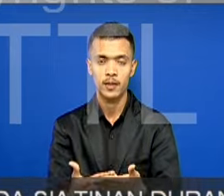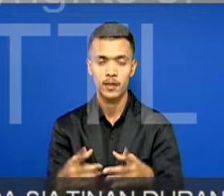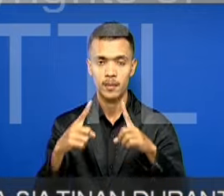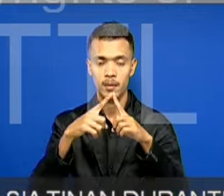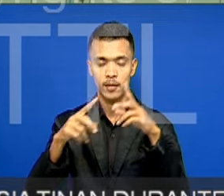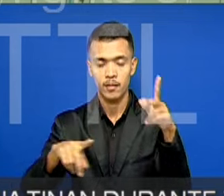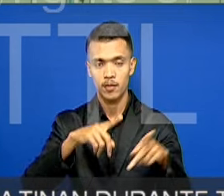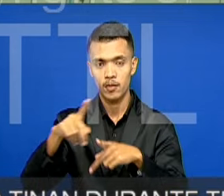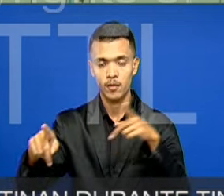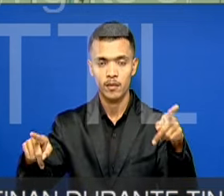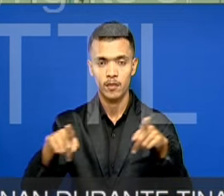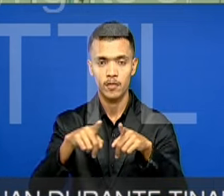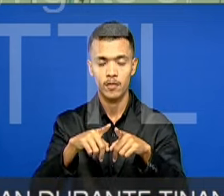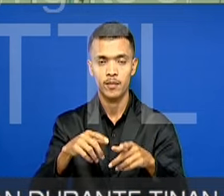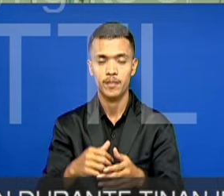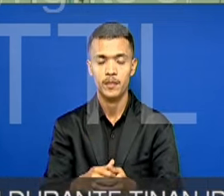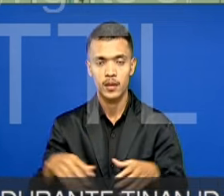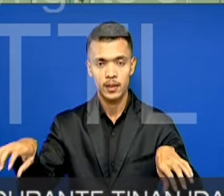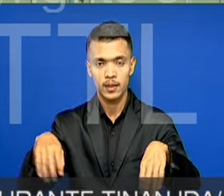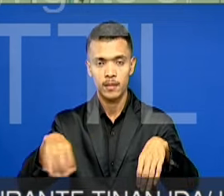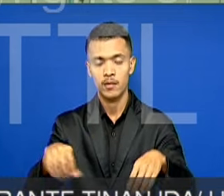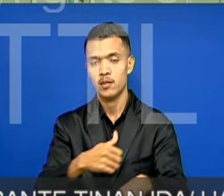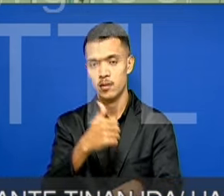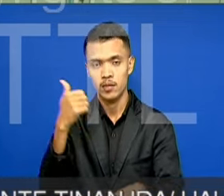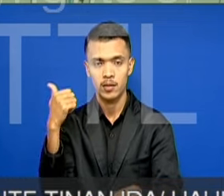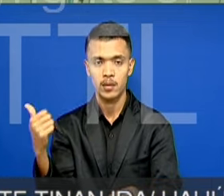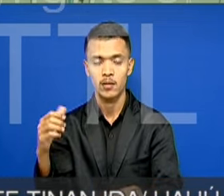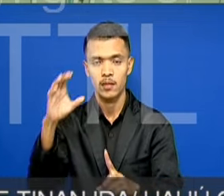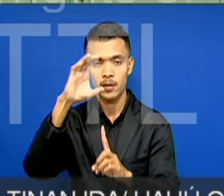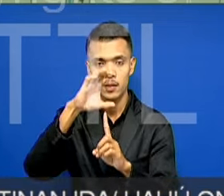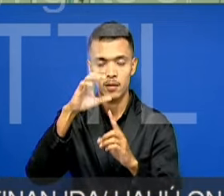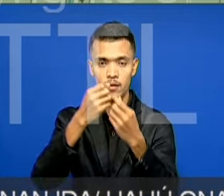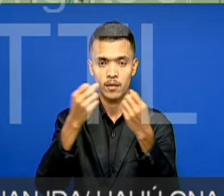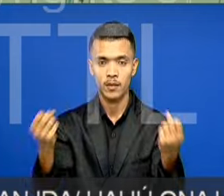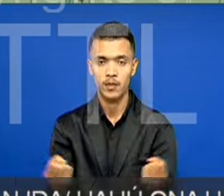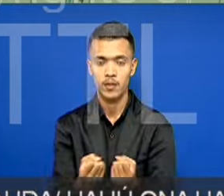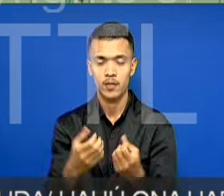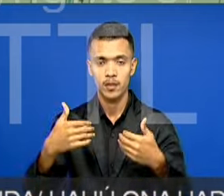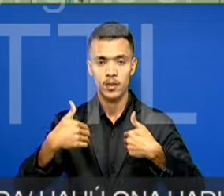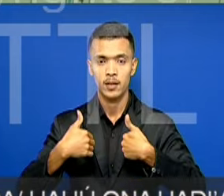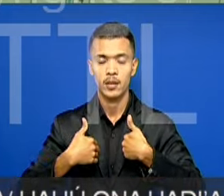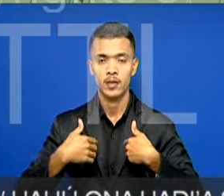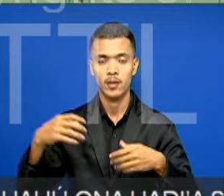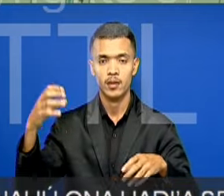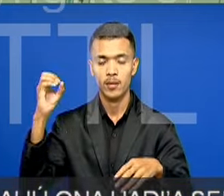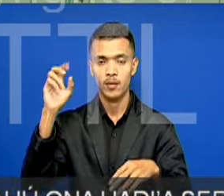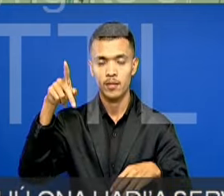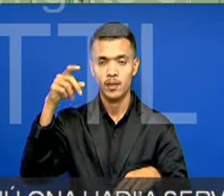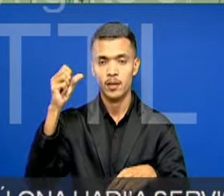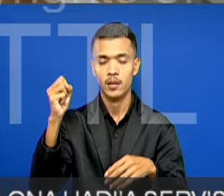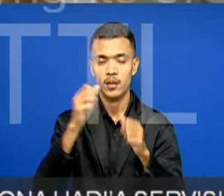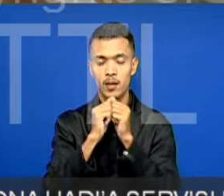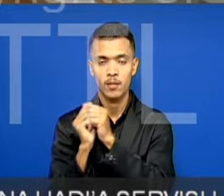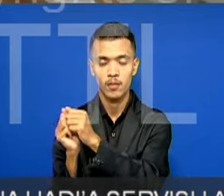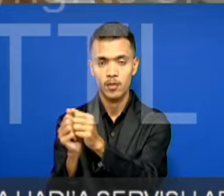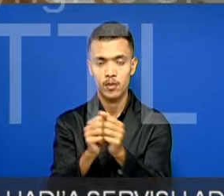ter o povo. Atingimento selo que magradao que cada chefe suco, mas e o oficial serviço suco hamutu na